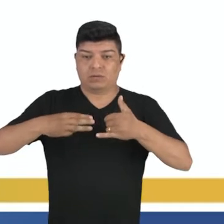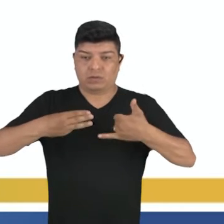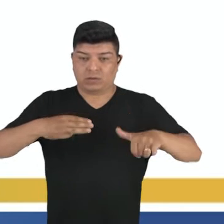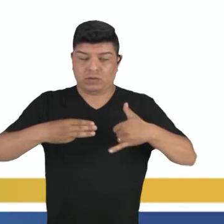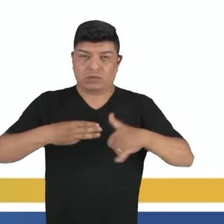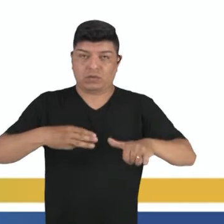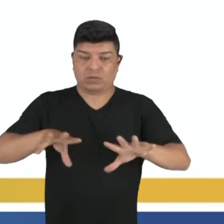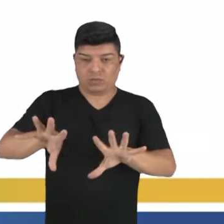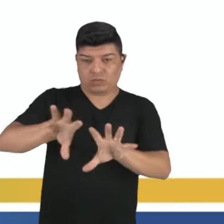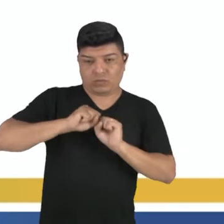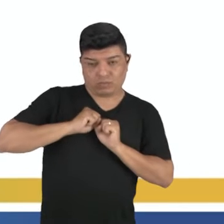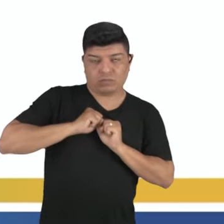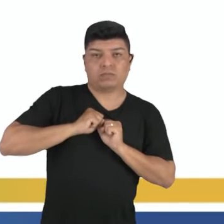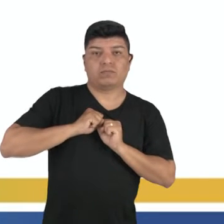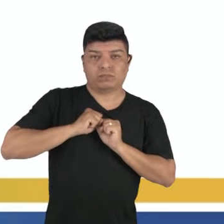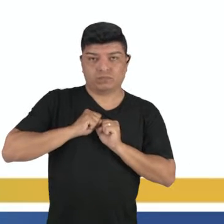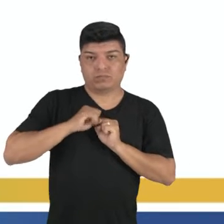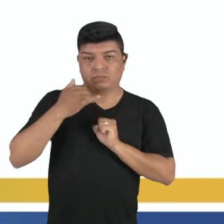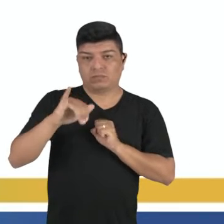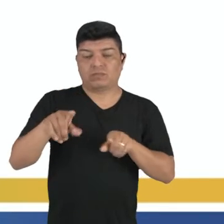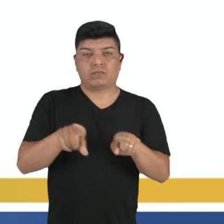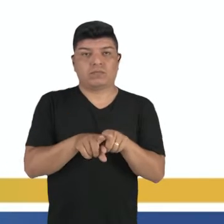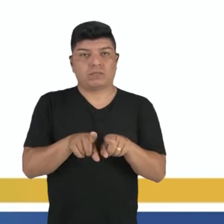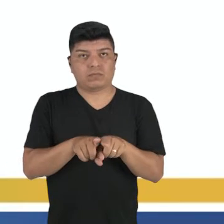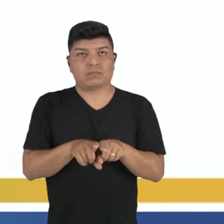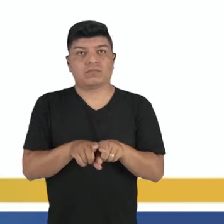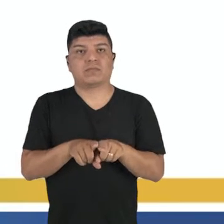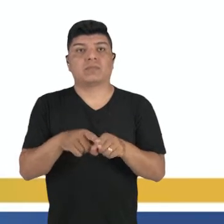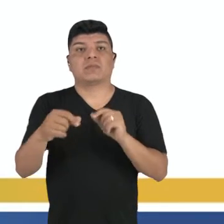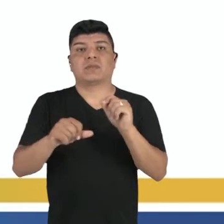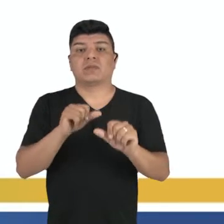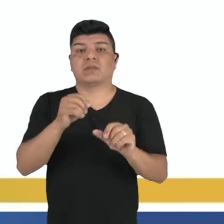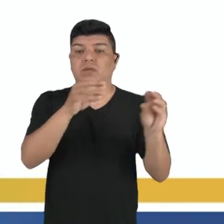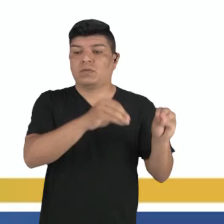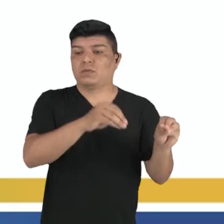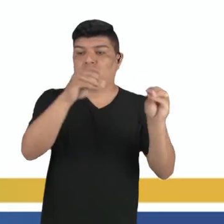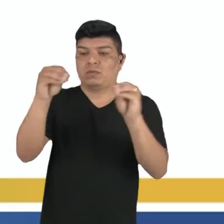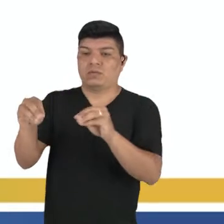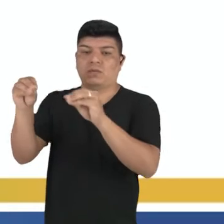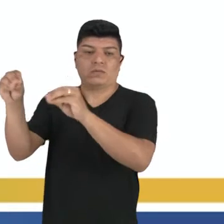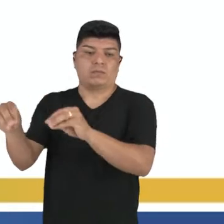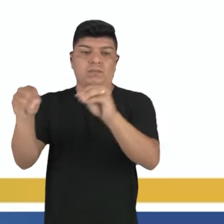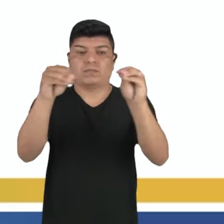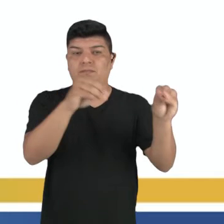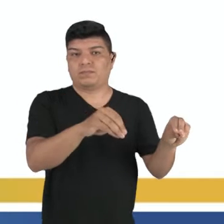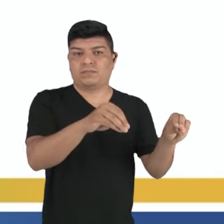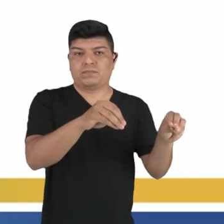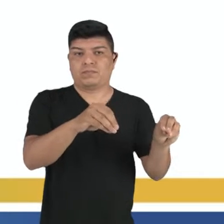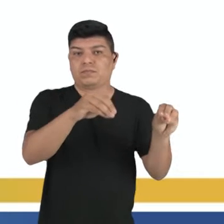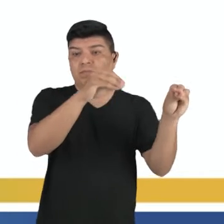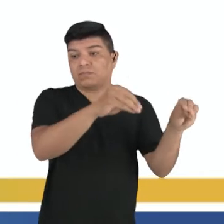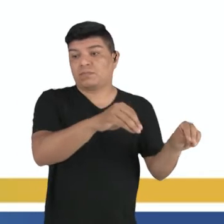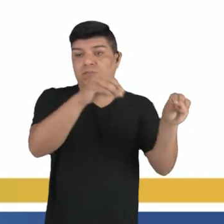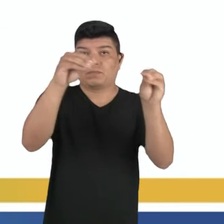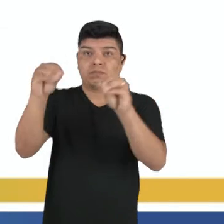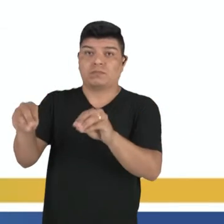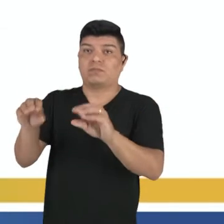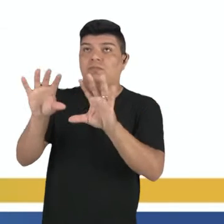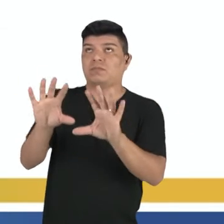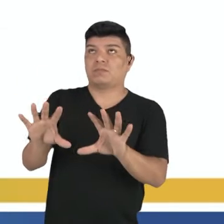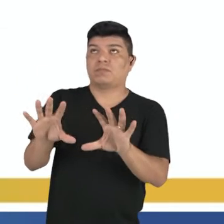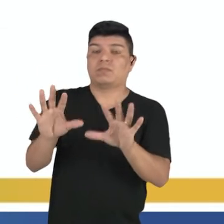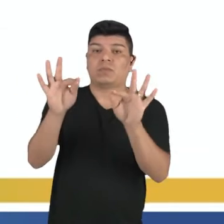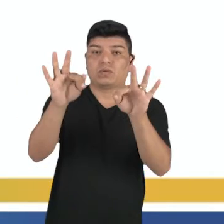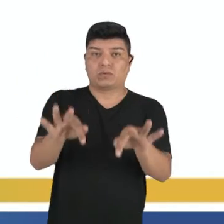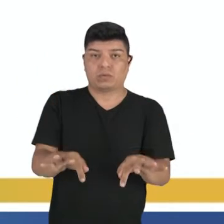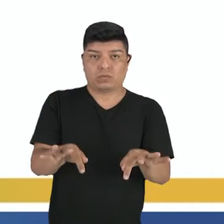aceptor ou seja uma molécula receptora de eletros e que vão sendo o passado para uma cadeia transportadora no